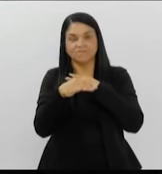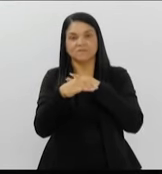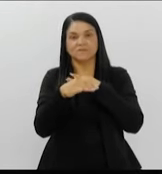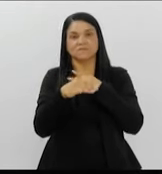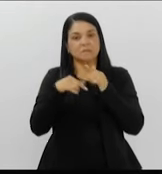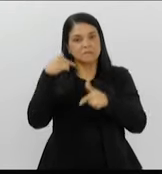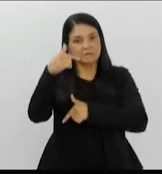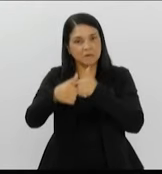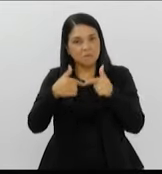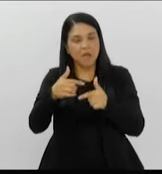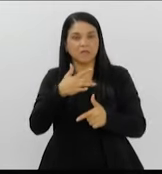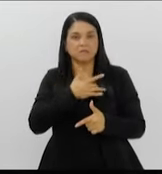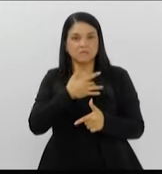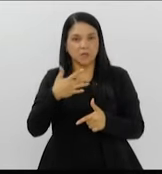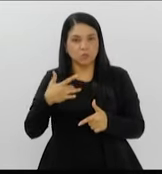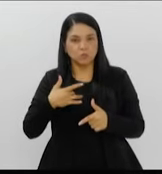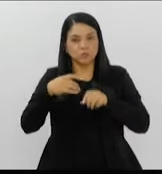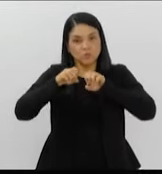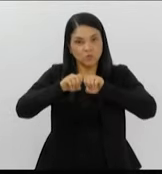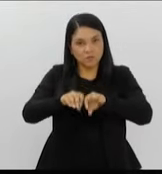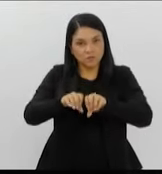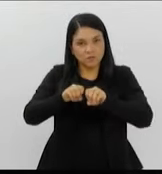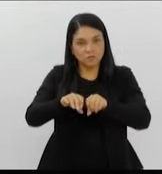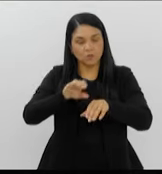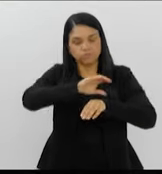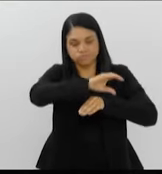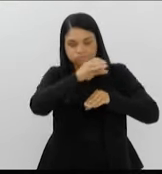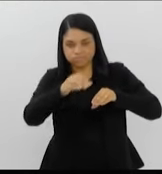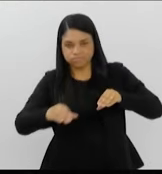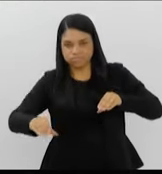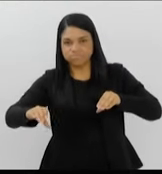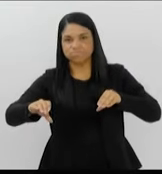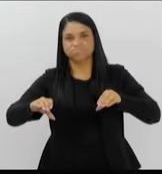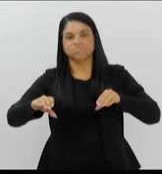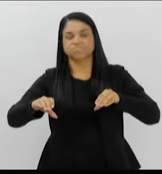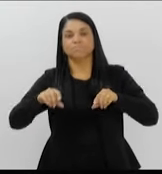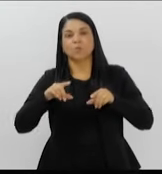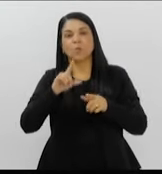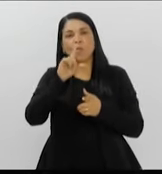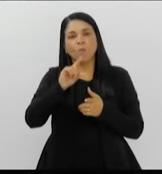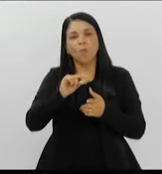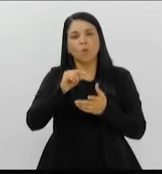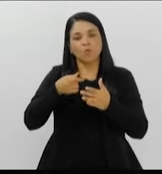saúde, educação e saneamento com menos dinheiro.